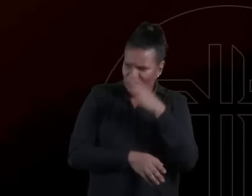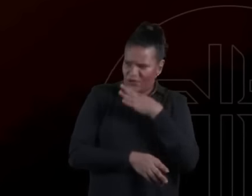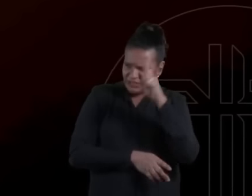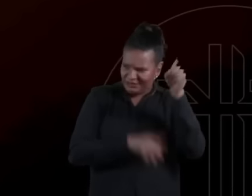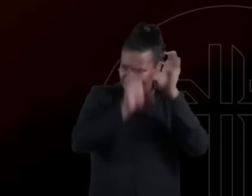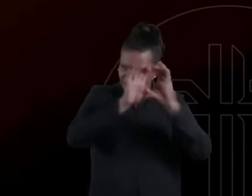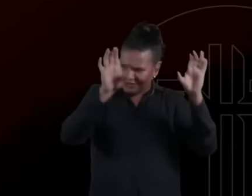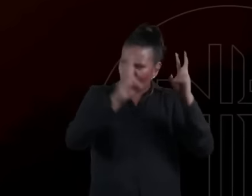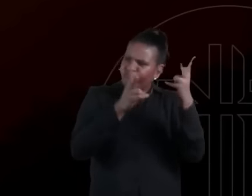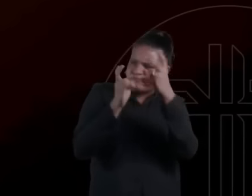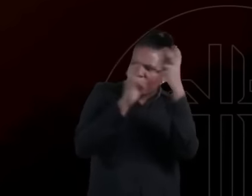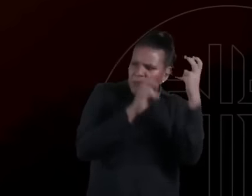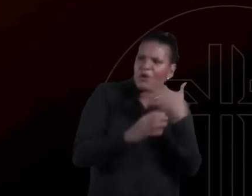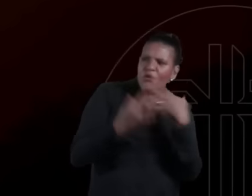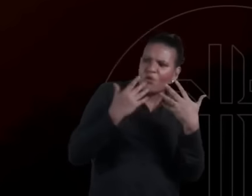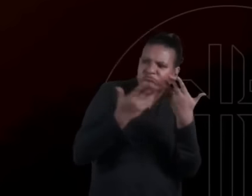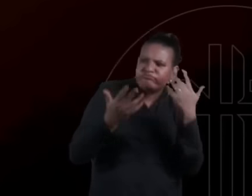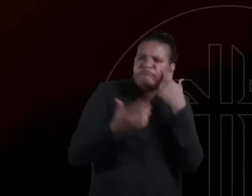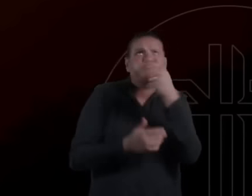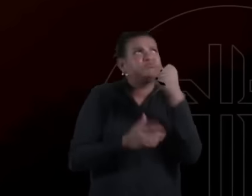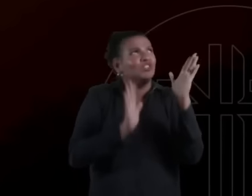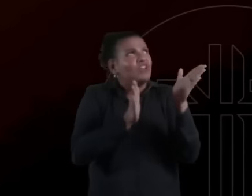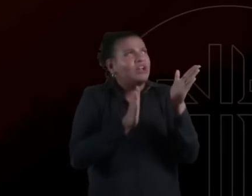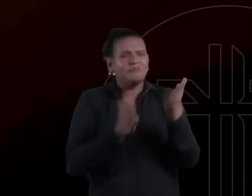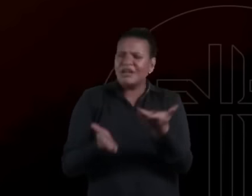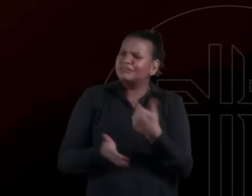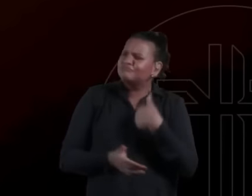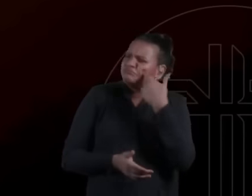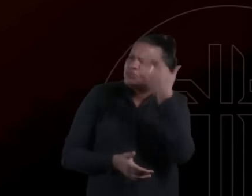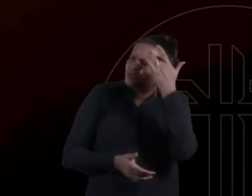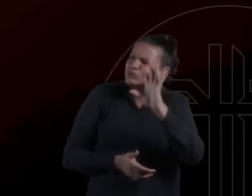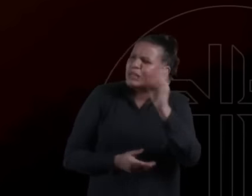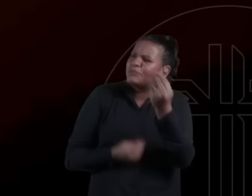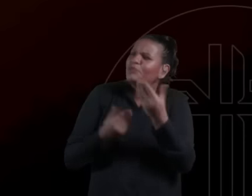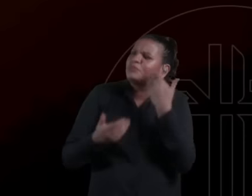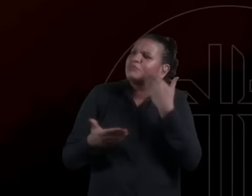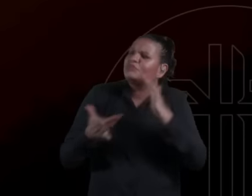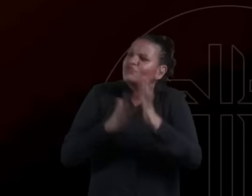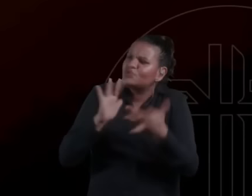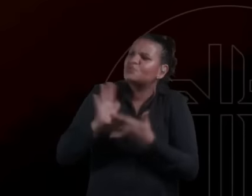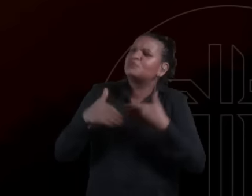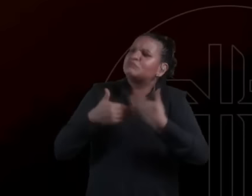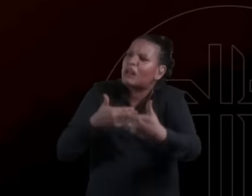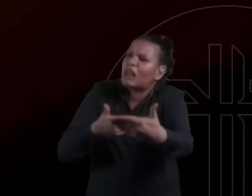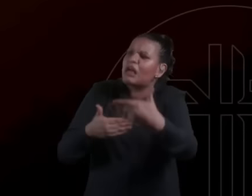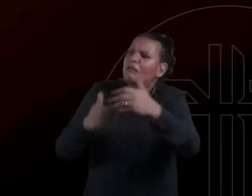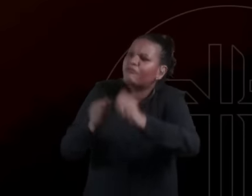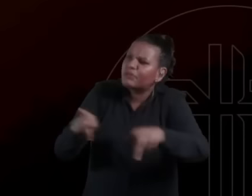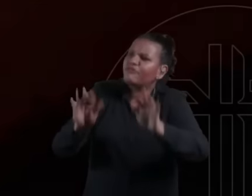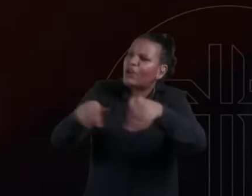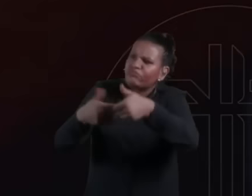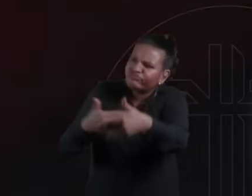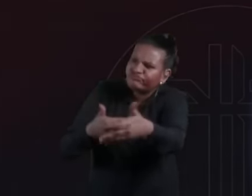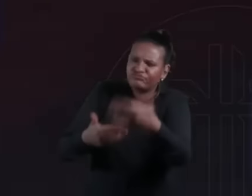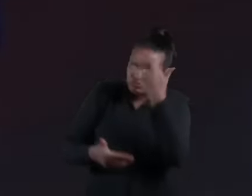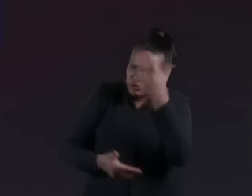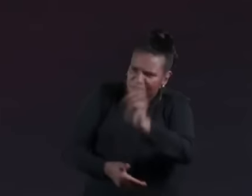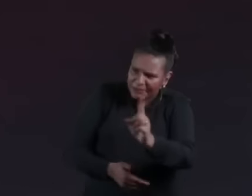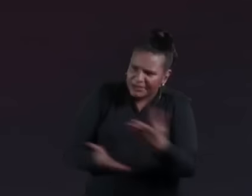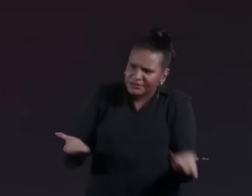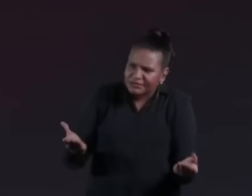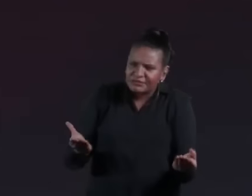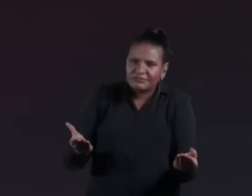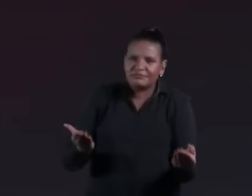céu e não podeis discernir Os Sinais dos Tempos ou seja vocês são bons